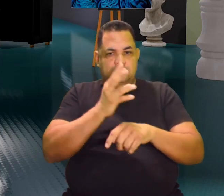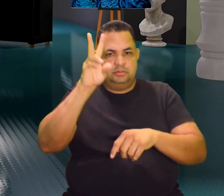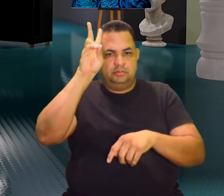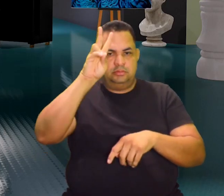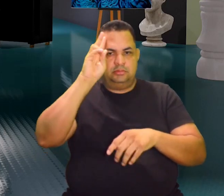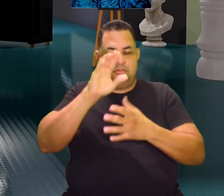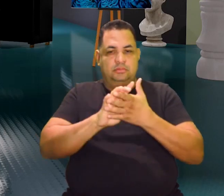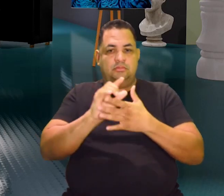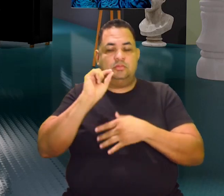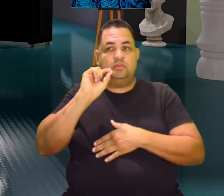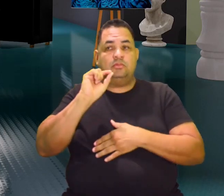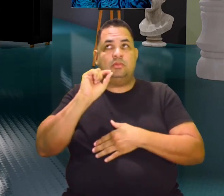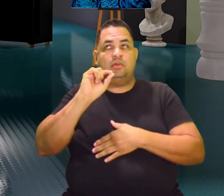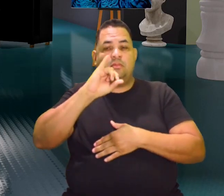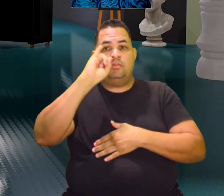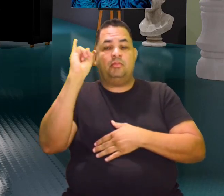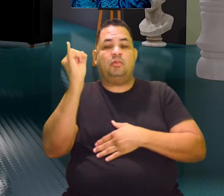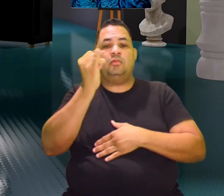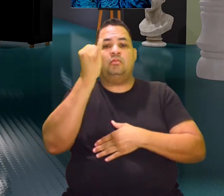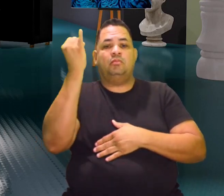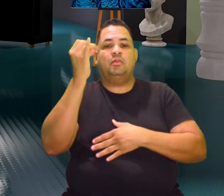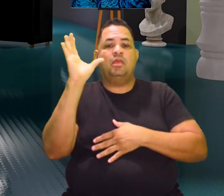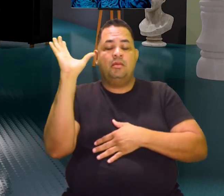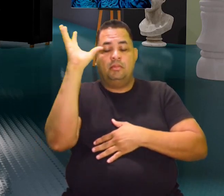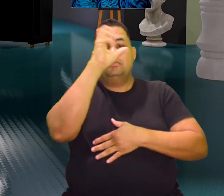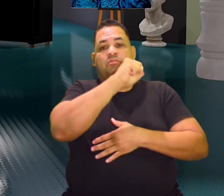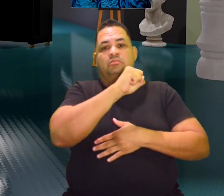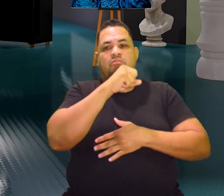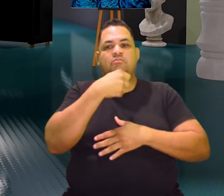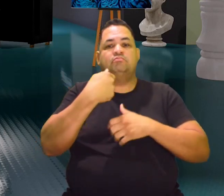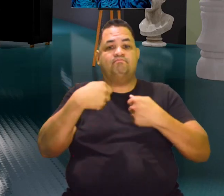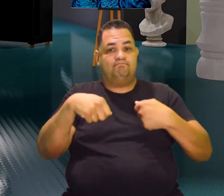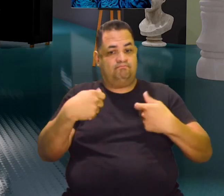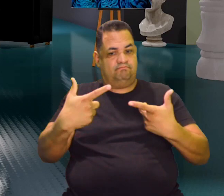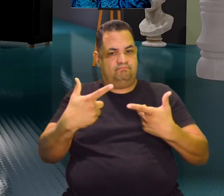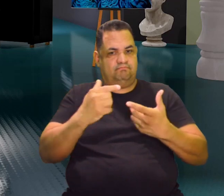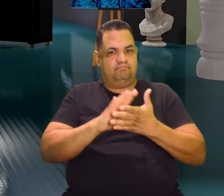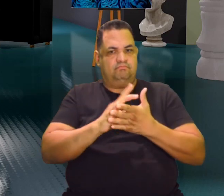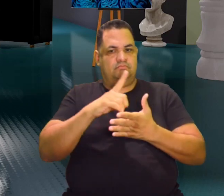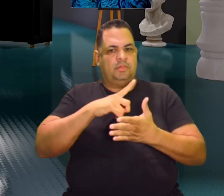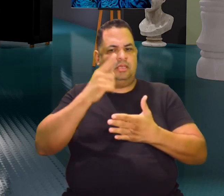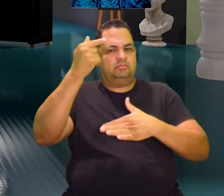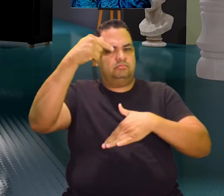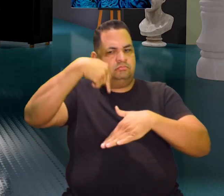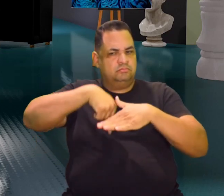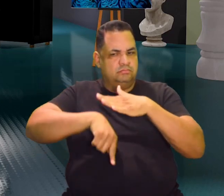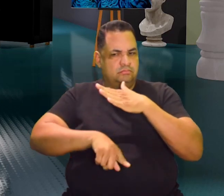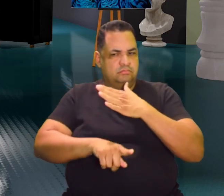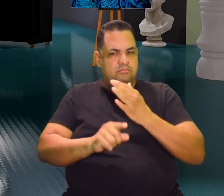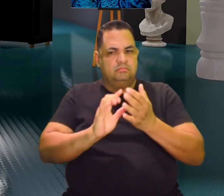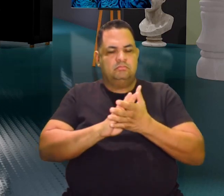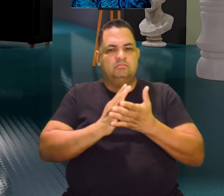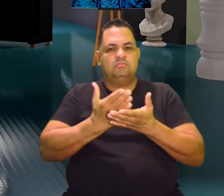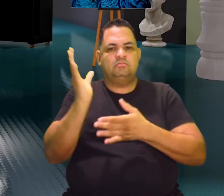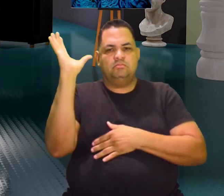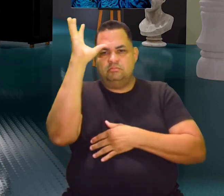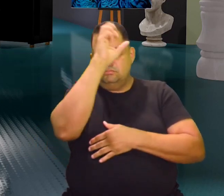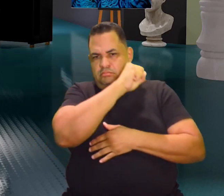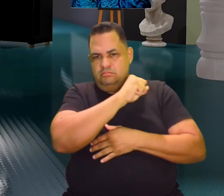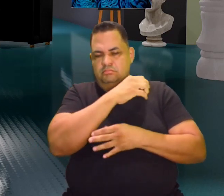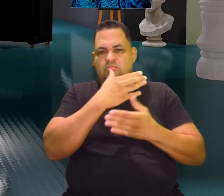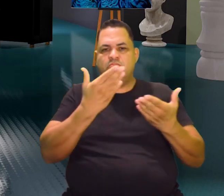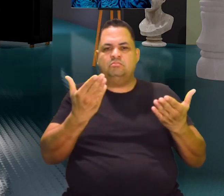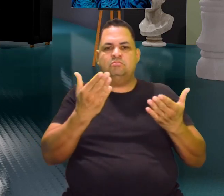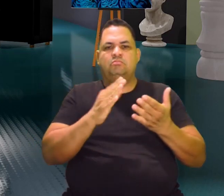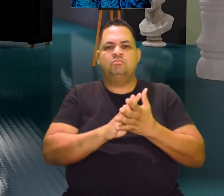importante não é a nota, isso mesmo, é a aprendizagem, né? A profundidade que vocês têm em sua aprendizagem, ou seja, que